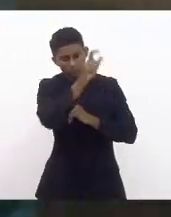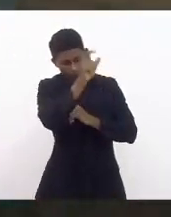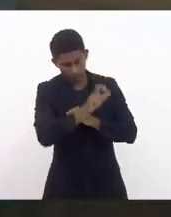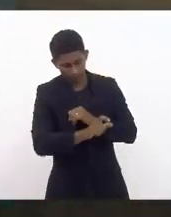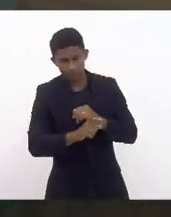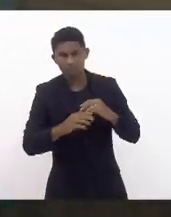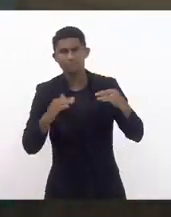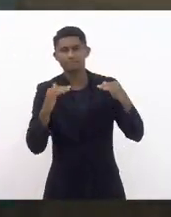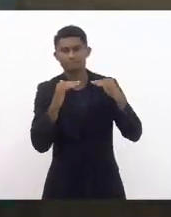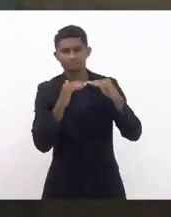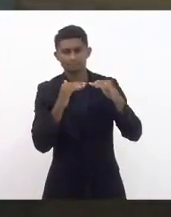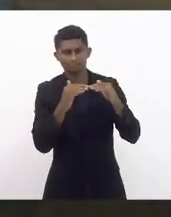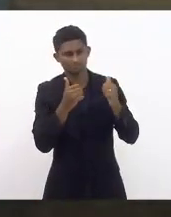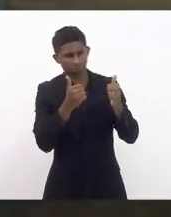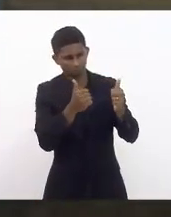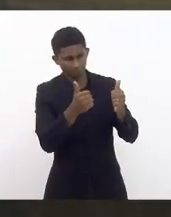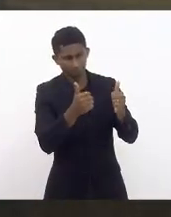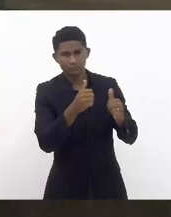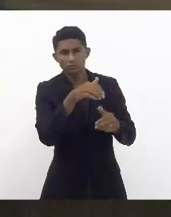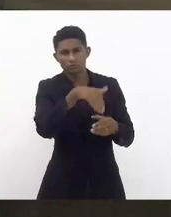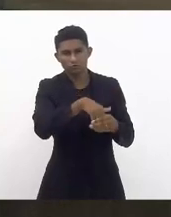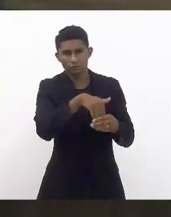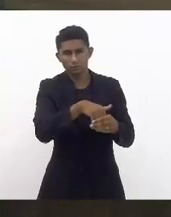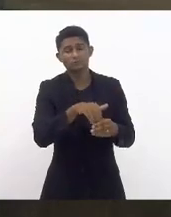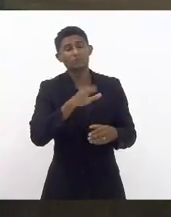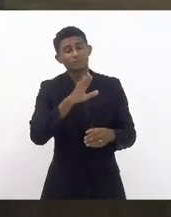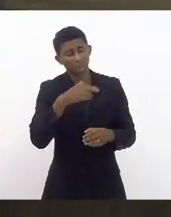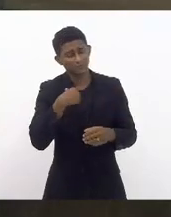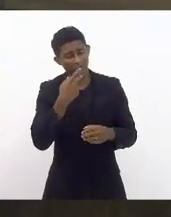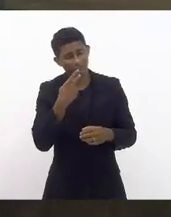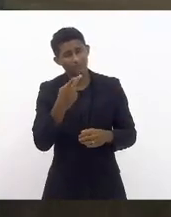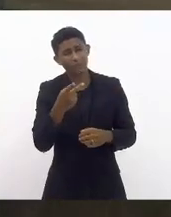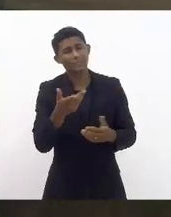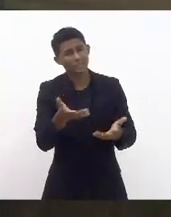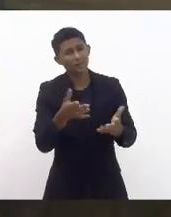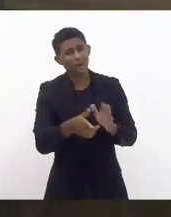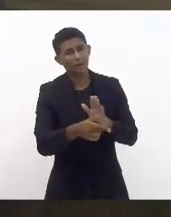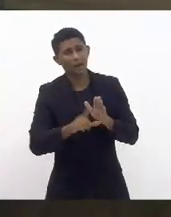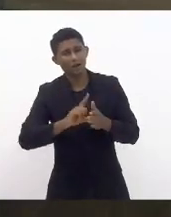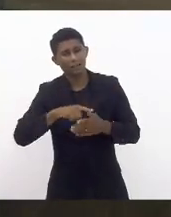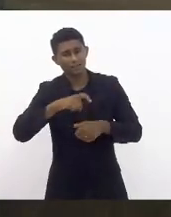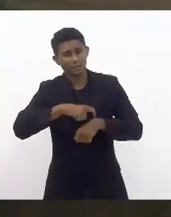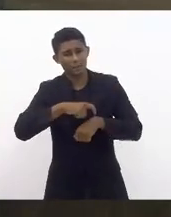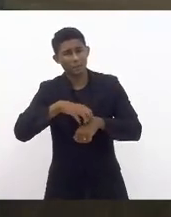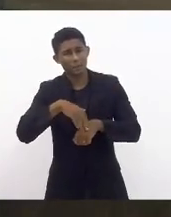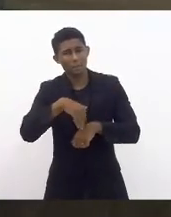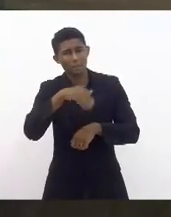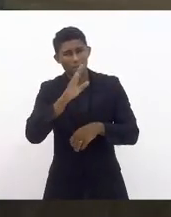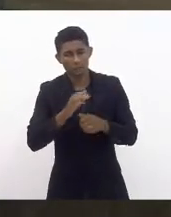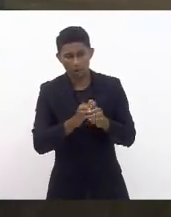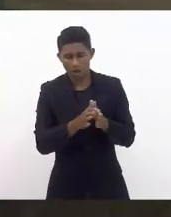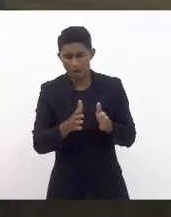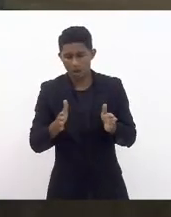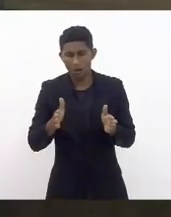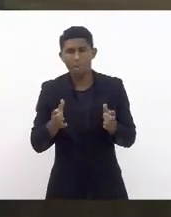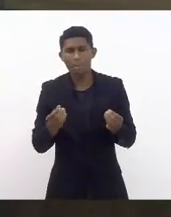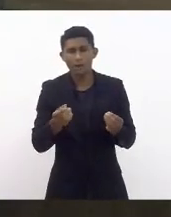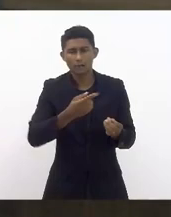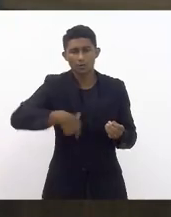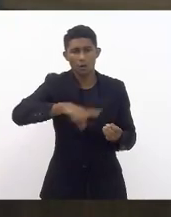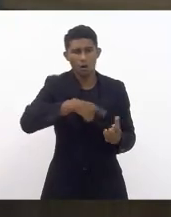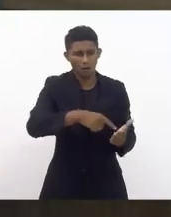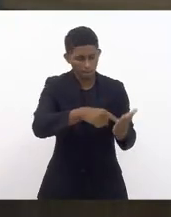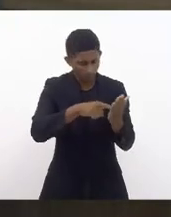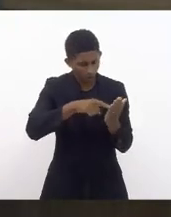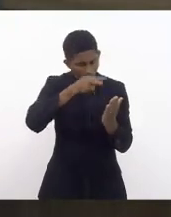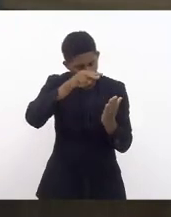mas frisando que a gente gostaria de ter recebido com mais antecedência, inclusive, para balizar ainda